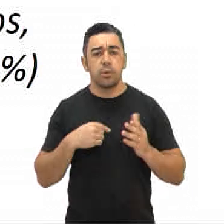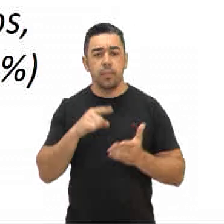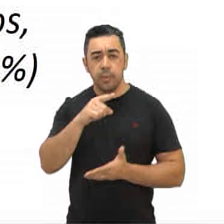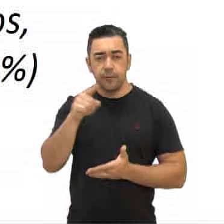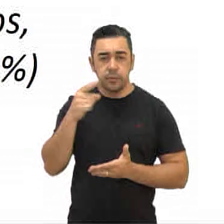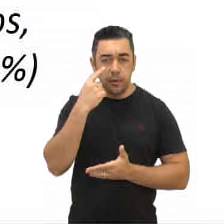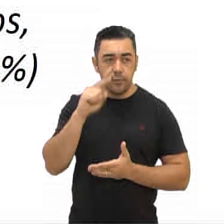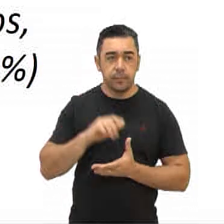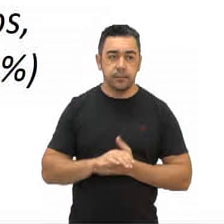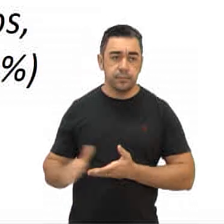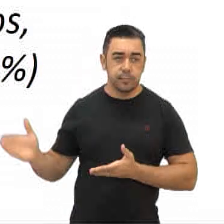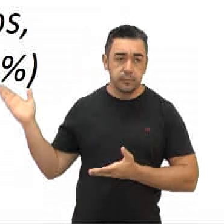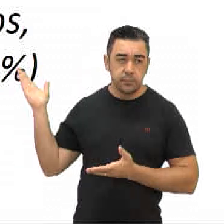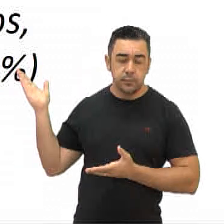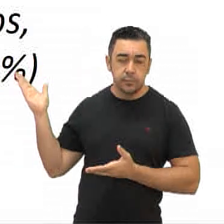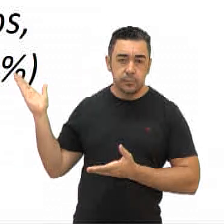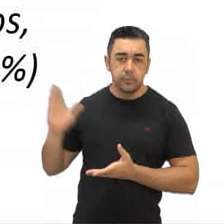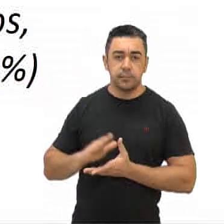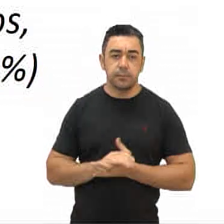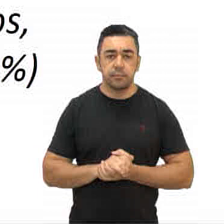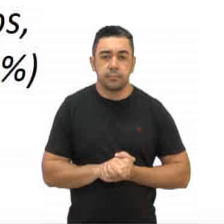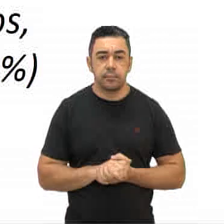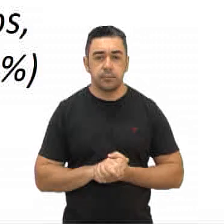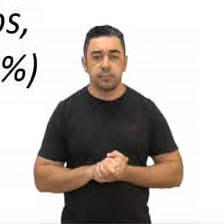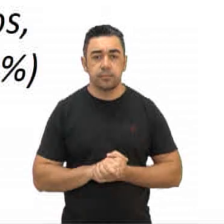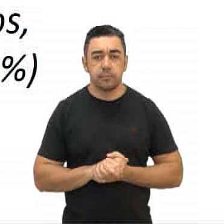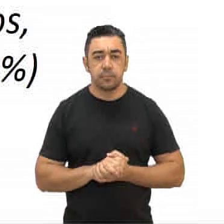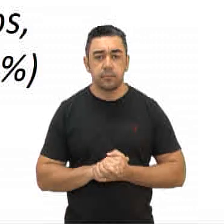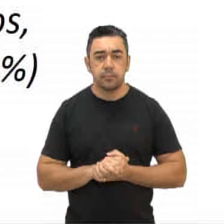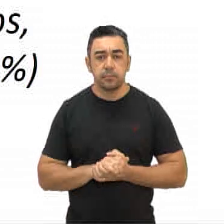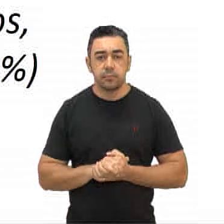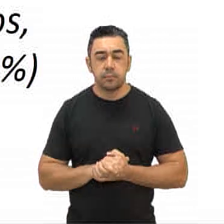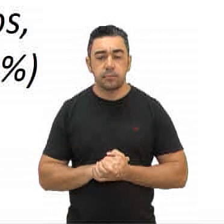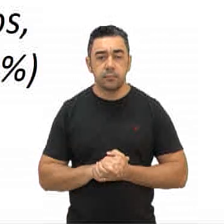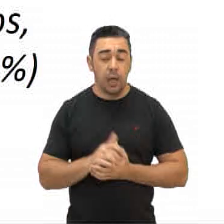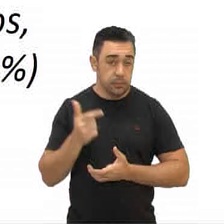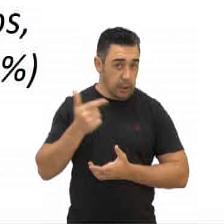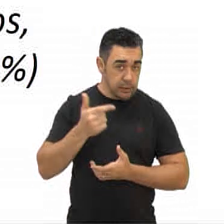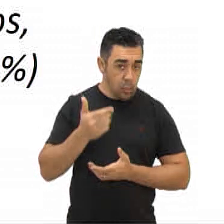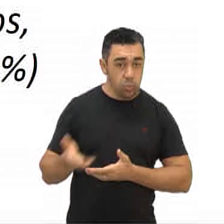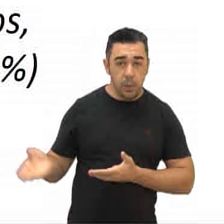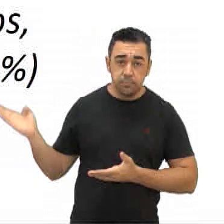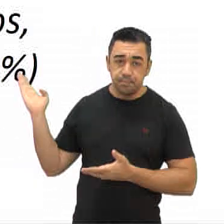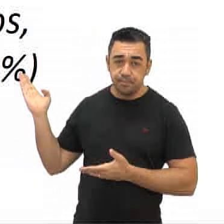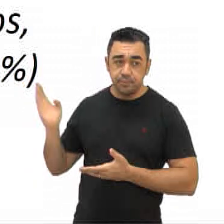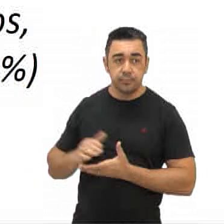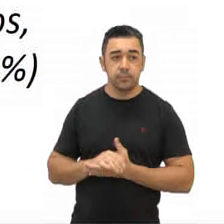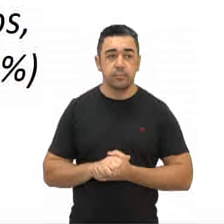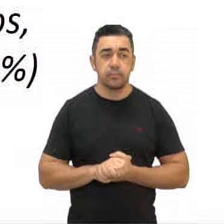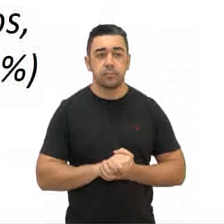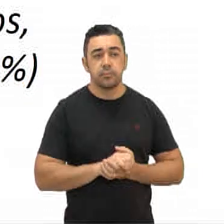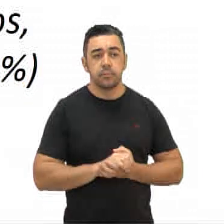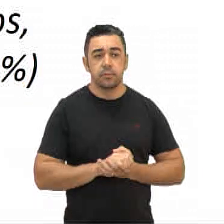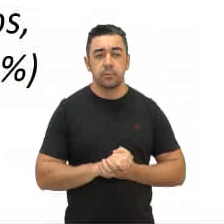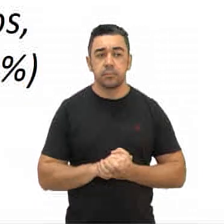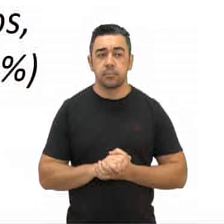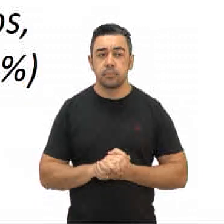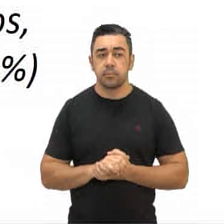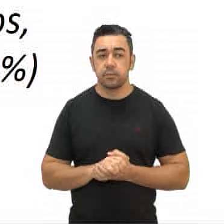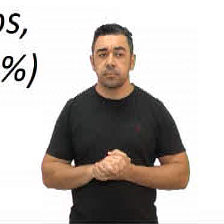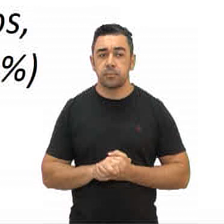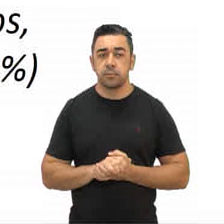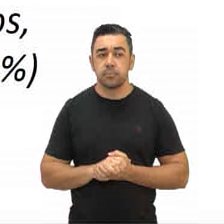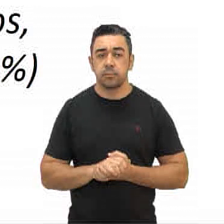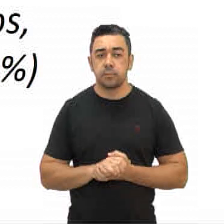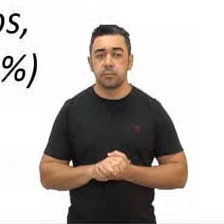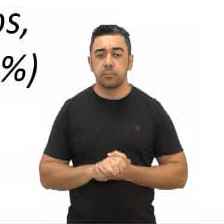vocês, França recomenda não viajar a Catalunha. E para o segundo parágrafo, el 43% de